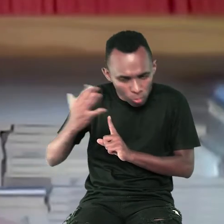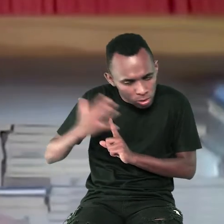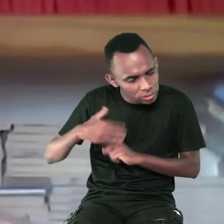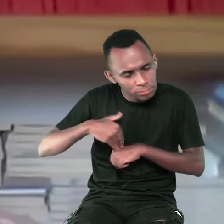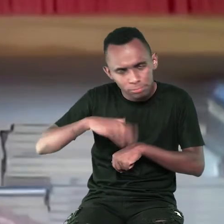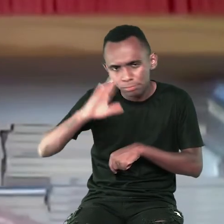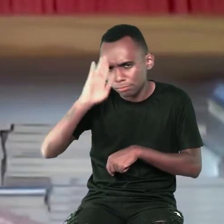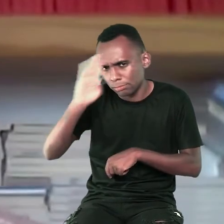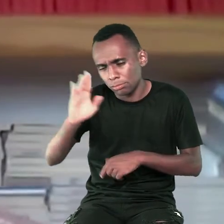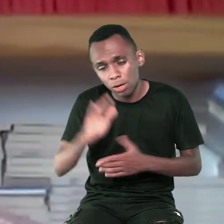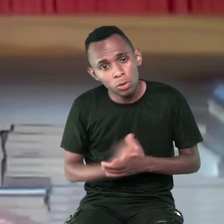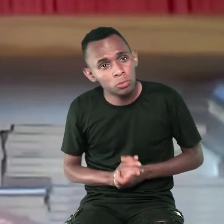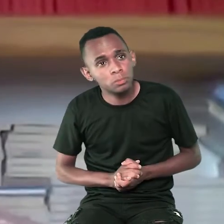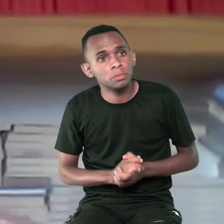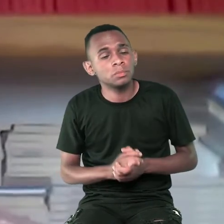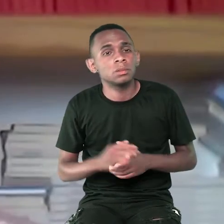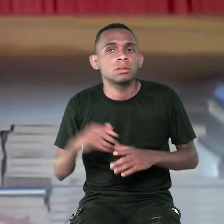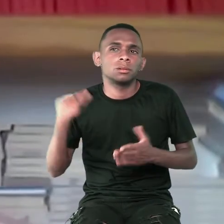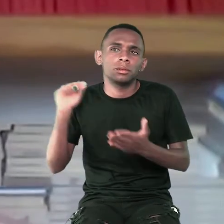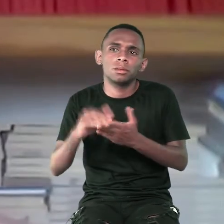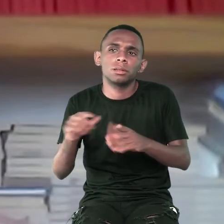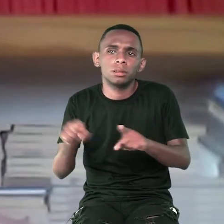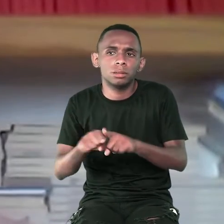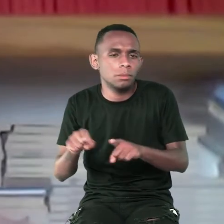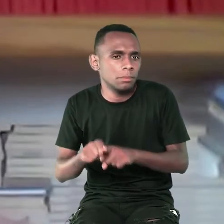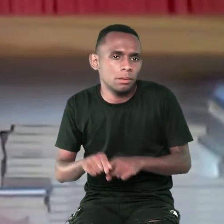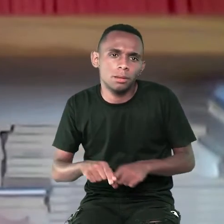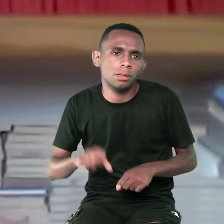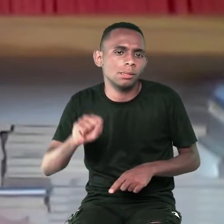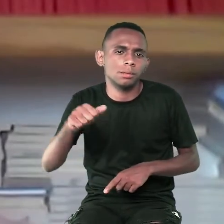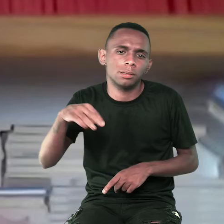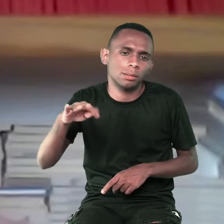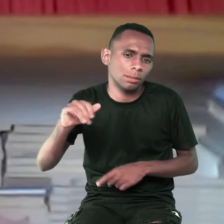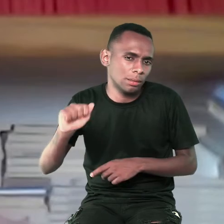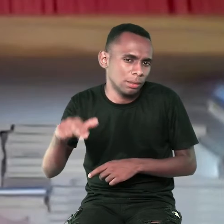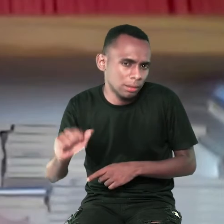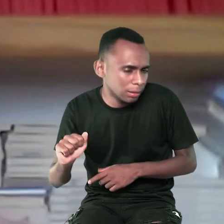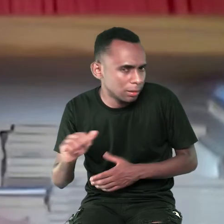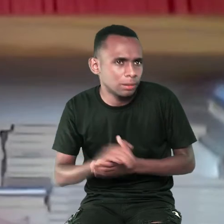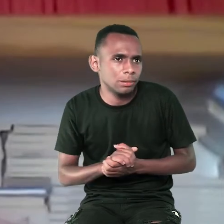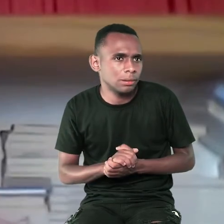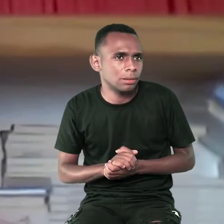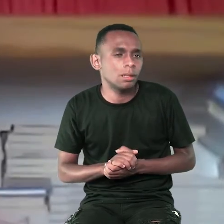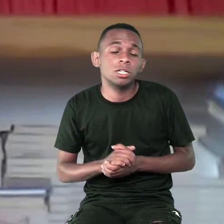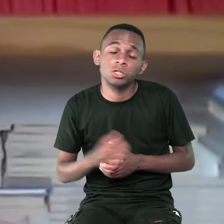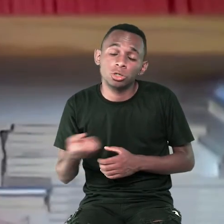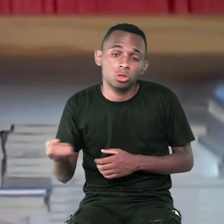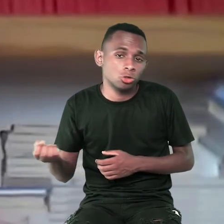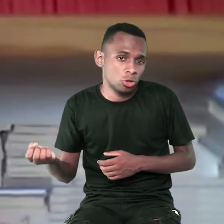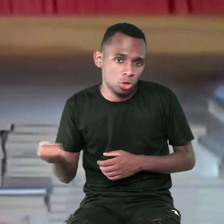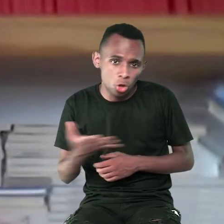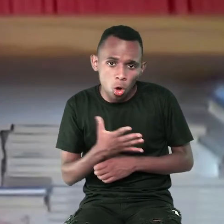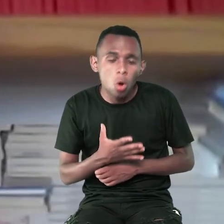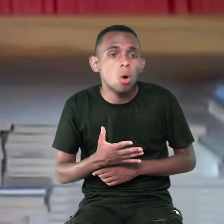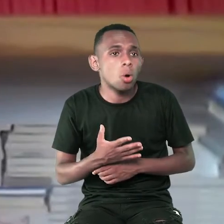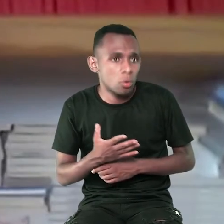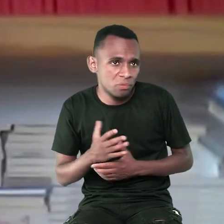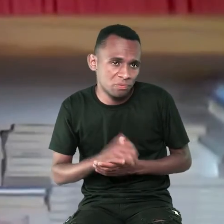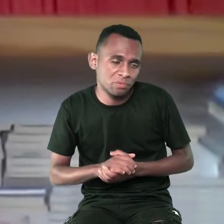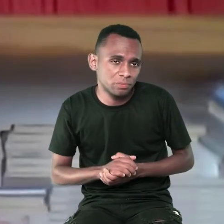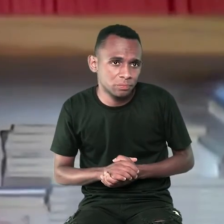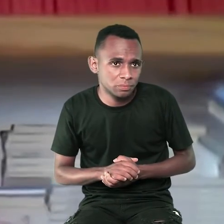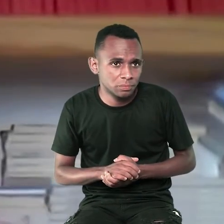poesia, até Afonso Solano Santana, até esses mais Emílio